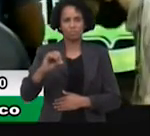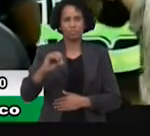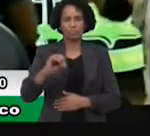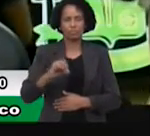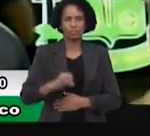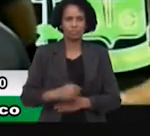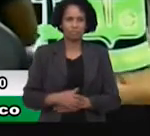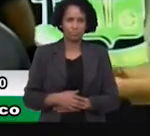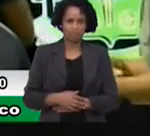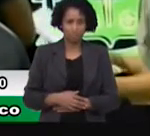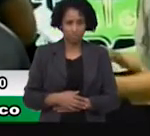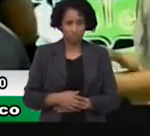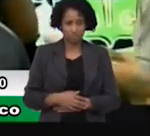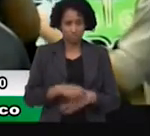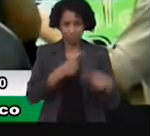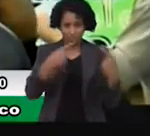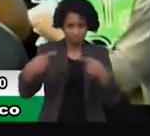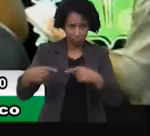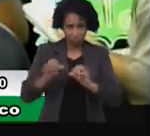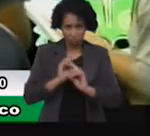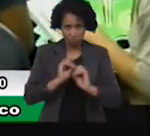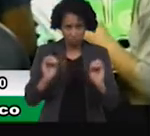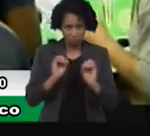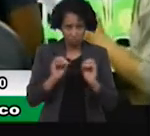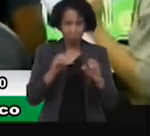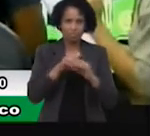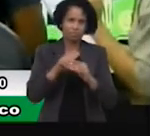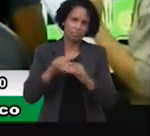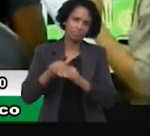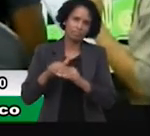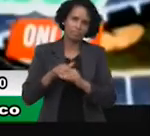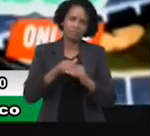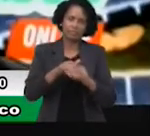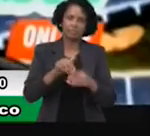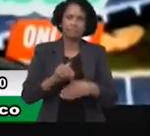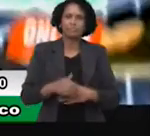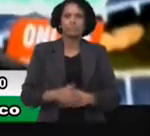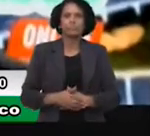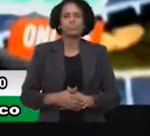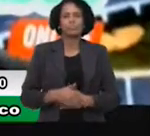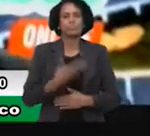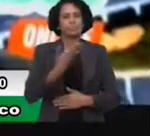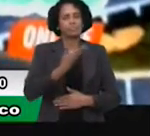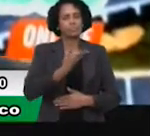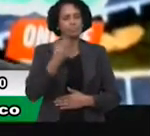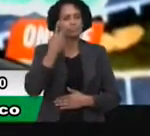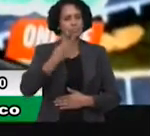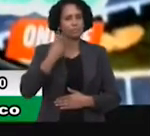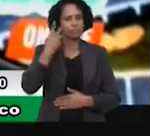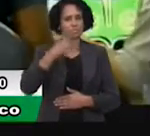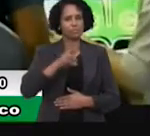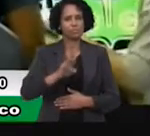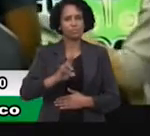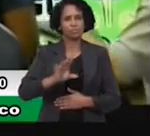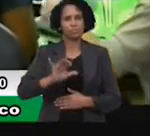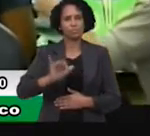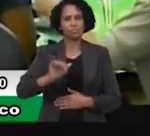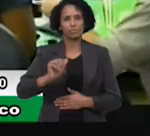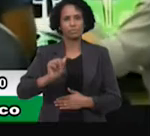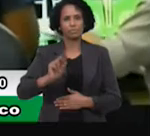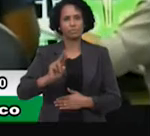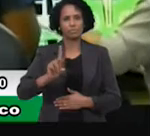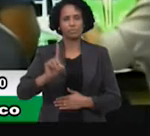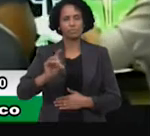Não havendo quem queira discutir, está em votação. Está o meu amigo vereador Ricardo Silva, que faça a chamada dos